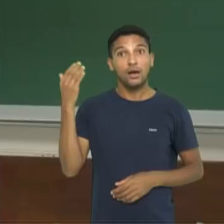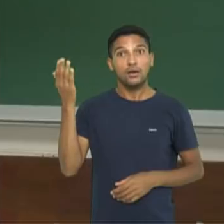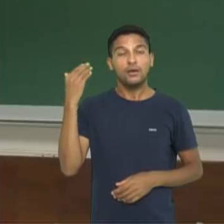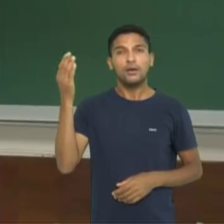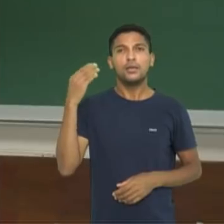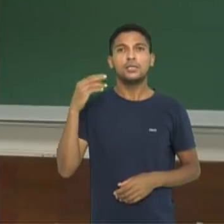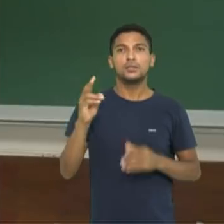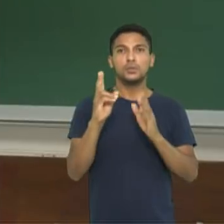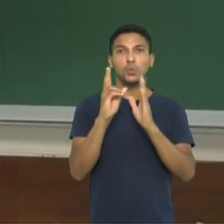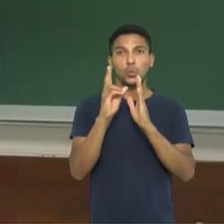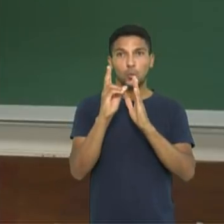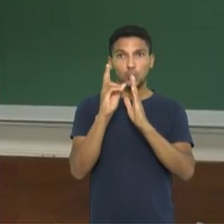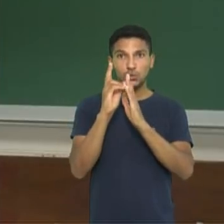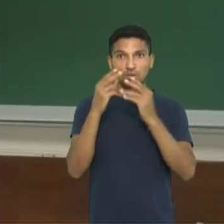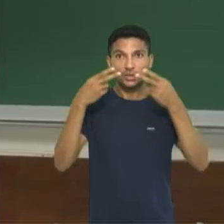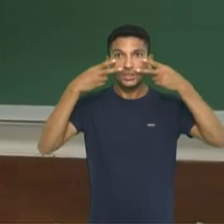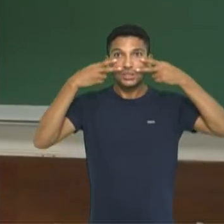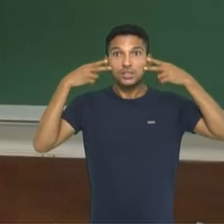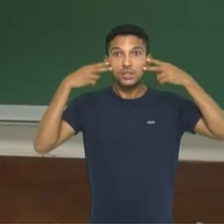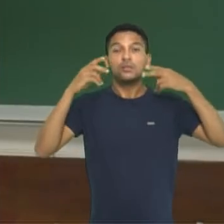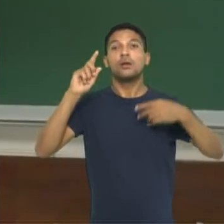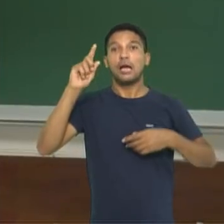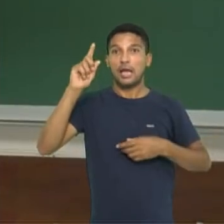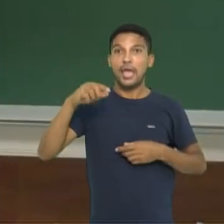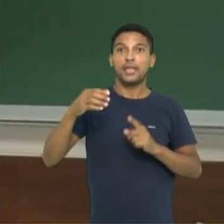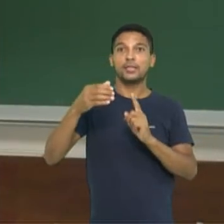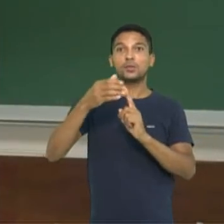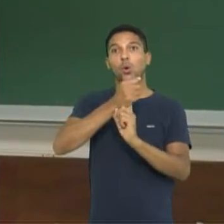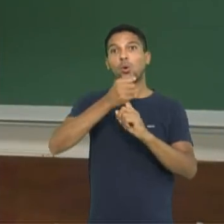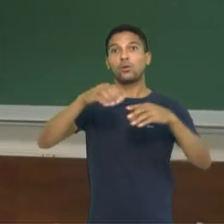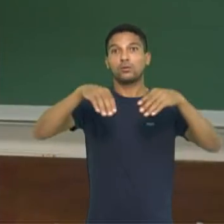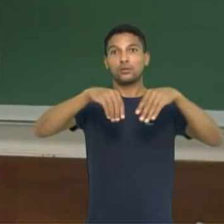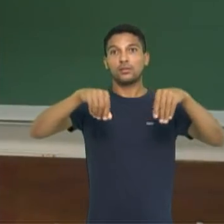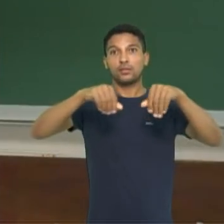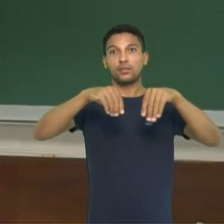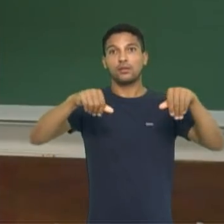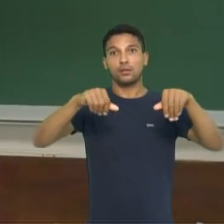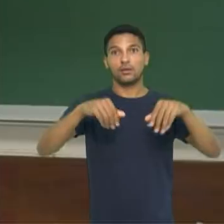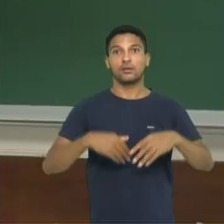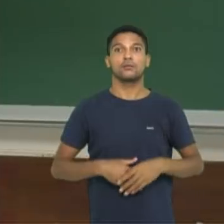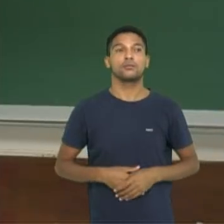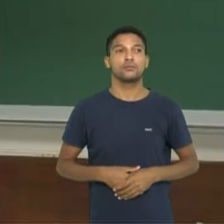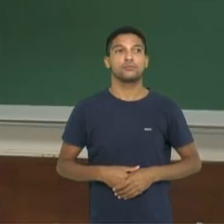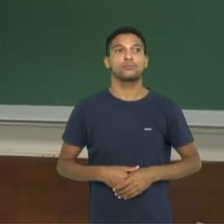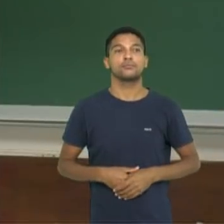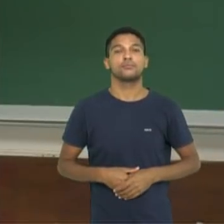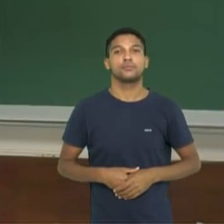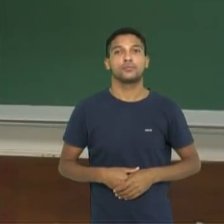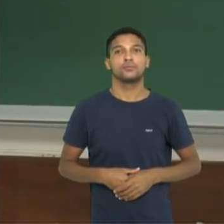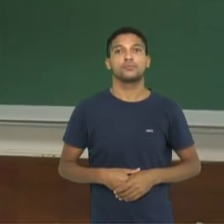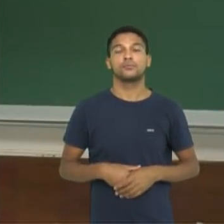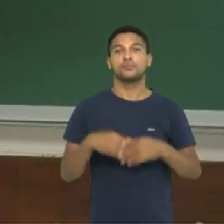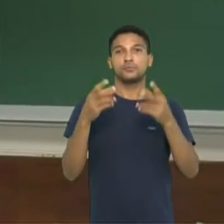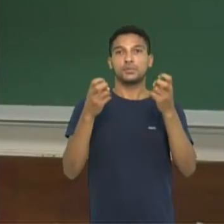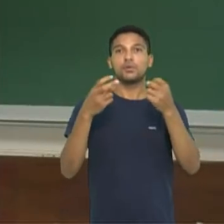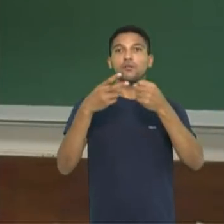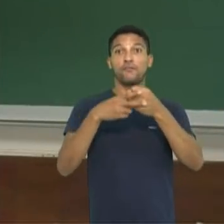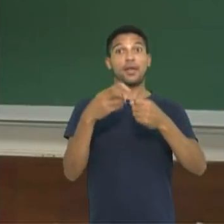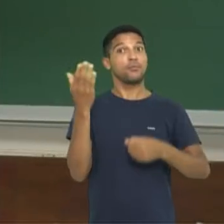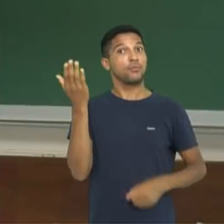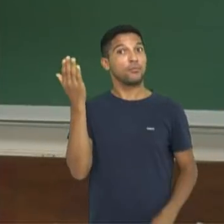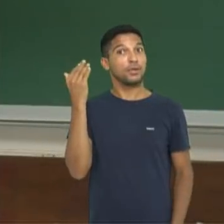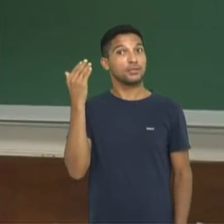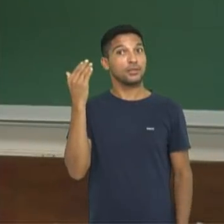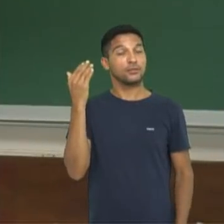Nós temos o verbo ser no passado, né? No pretérito imperfeito, é isso? Eu era, tu eras, ele era, nós